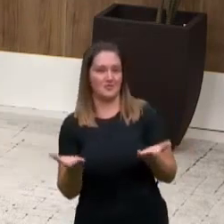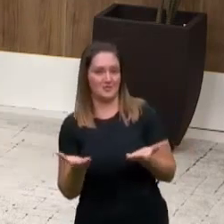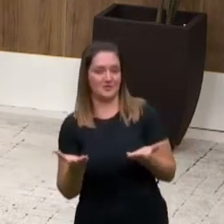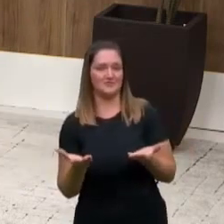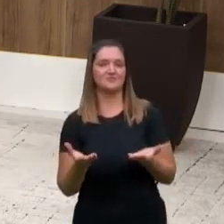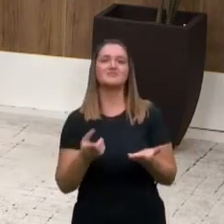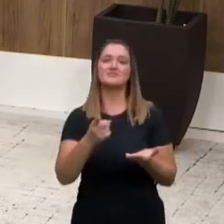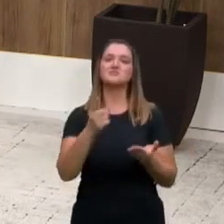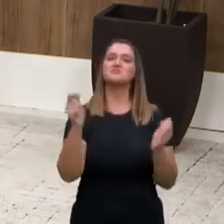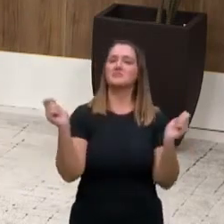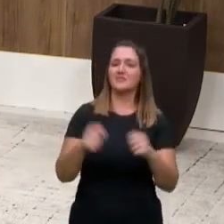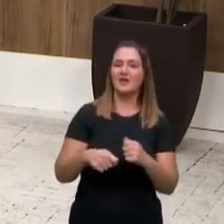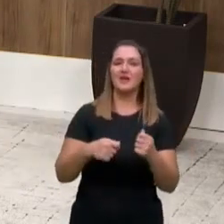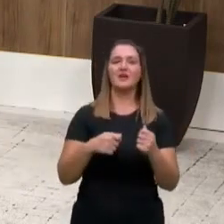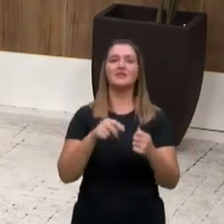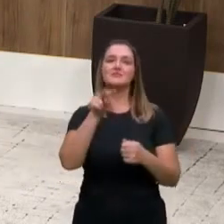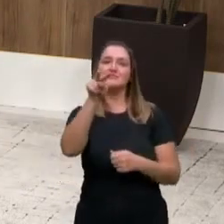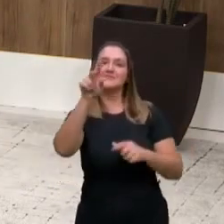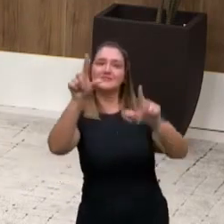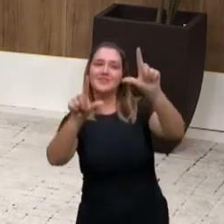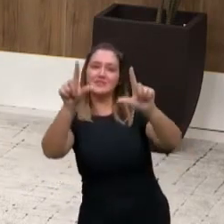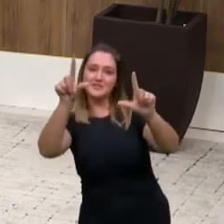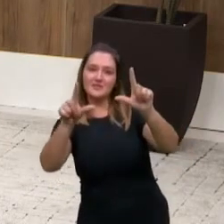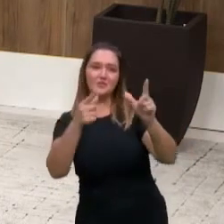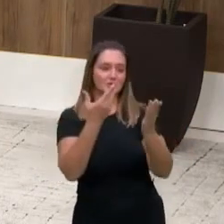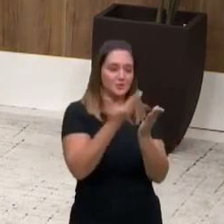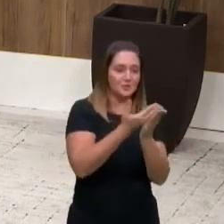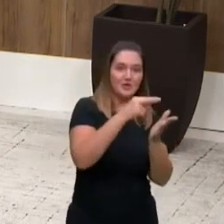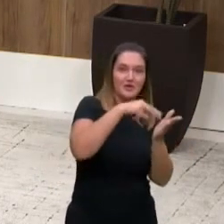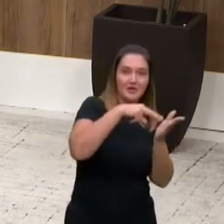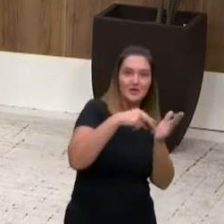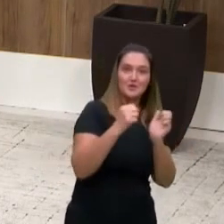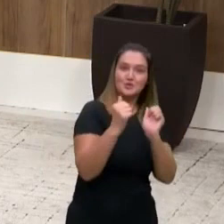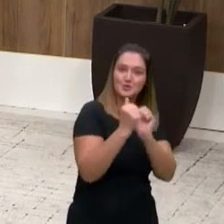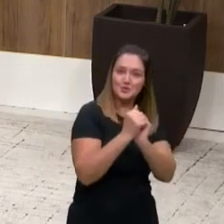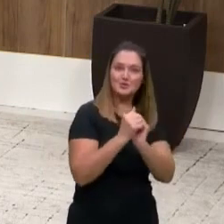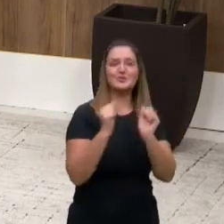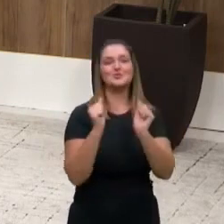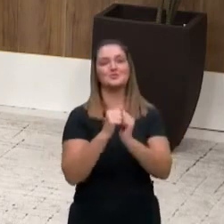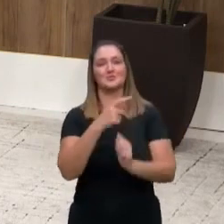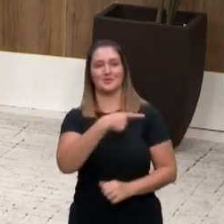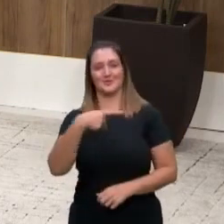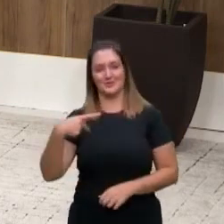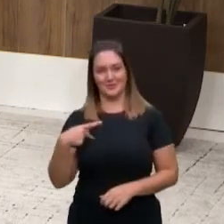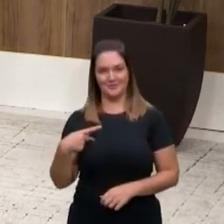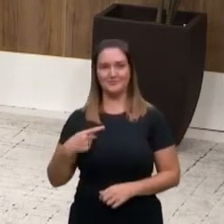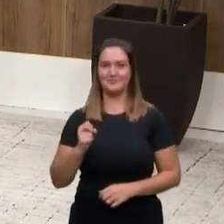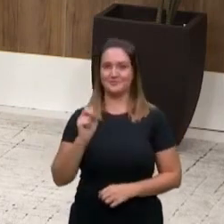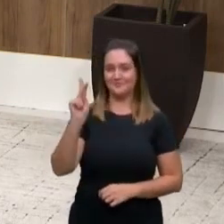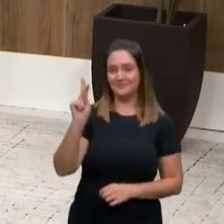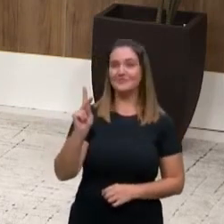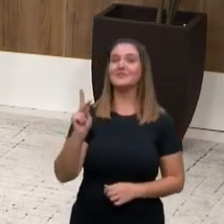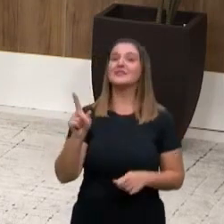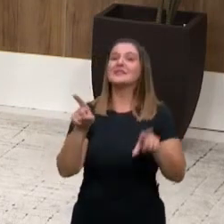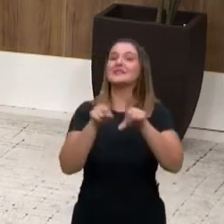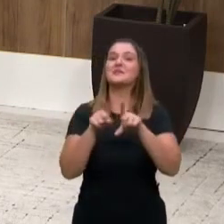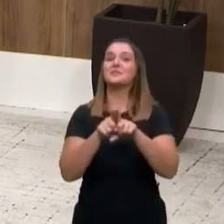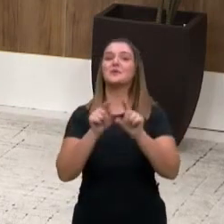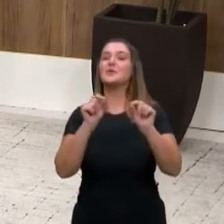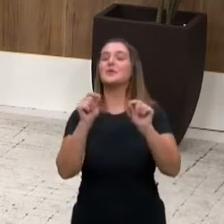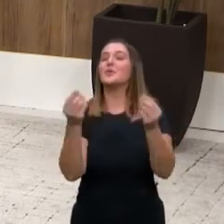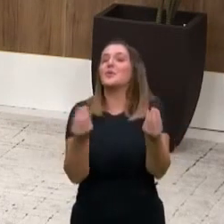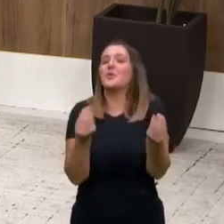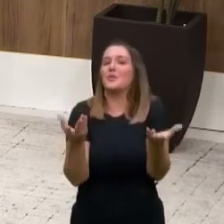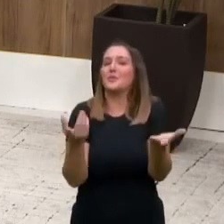seu, para você poder acompanhar essa série de estudos sobre o Apocalipse com o pastor Luiz Gonçalves, tá bem? Eu te falo